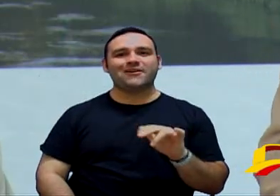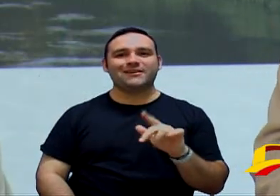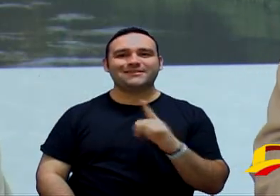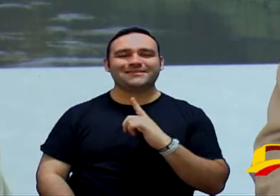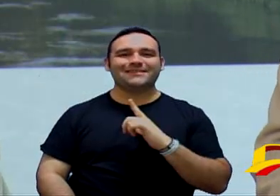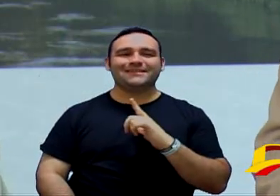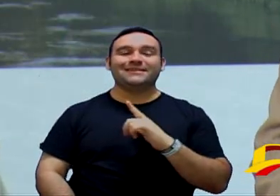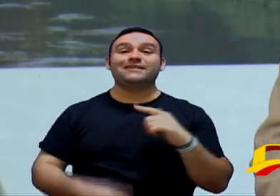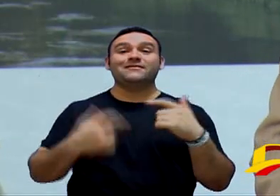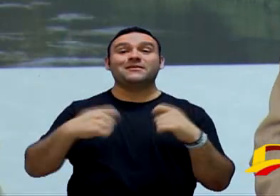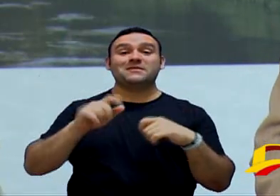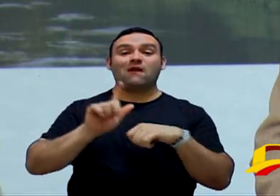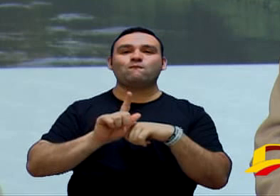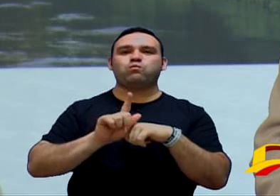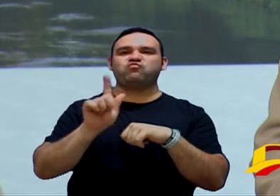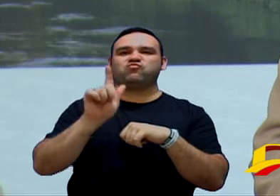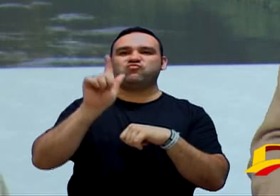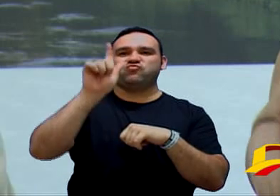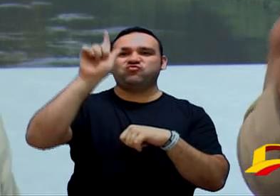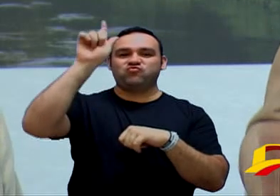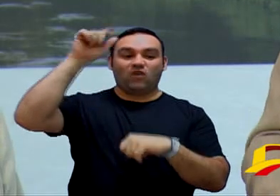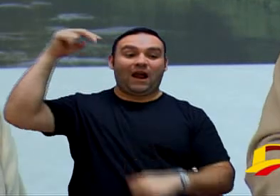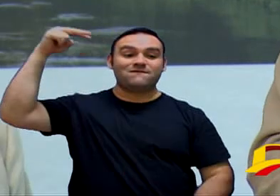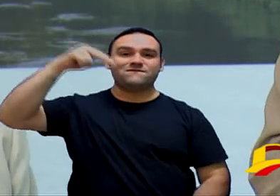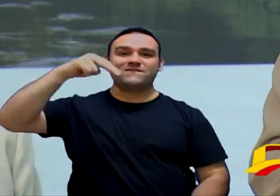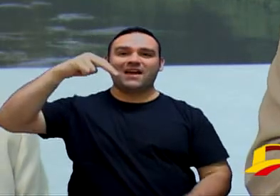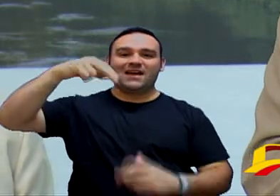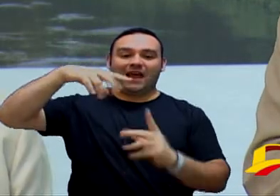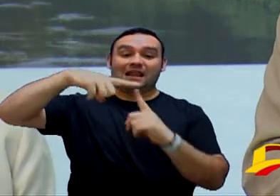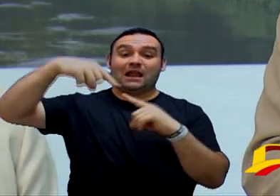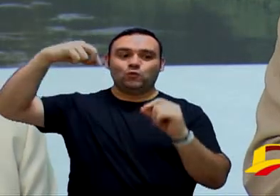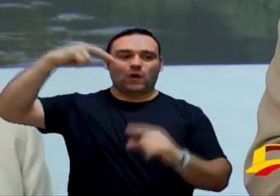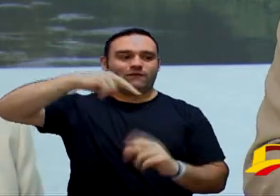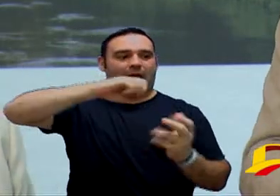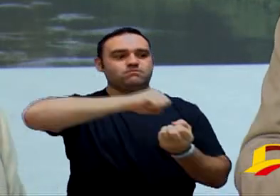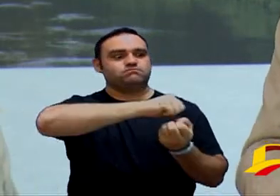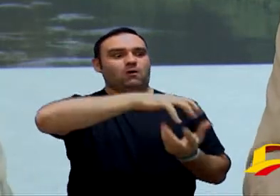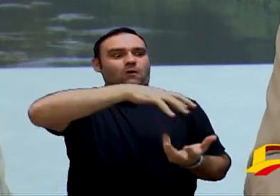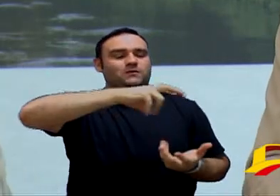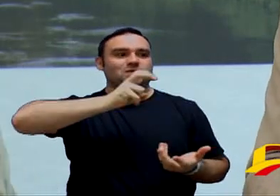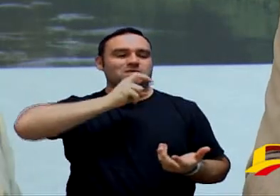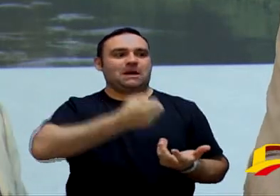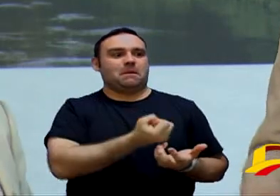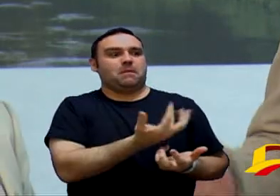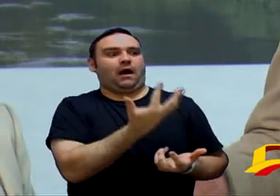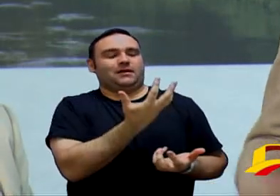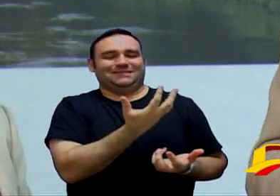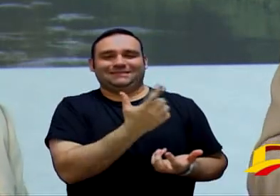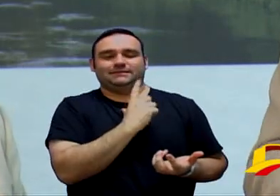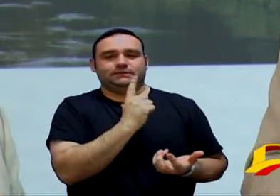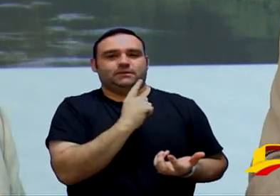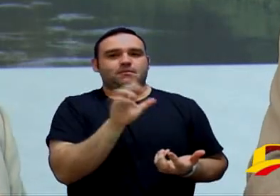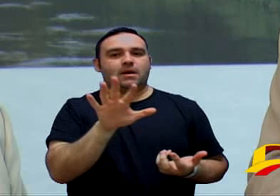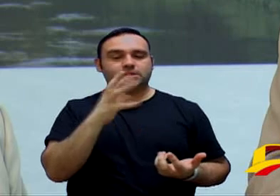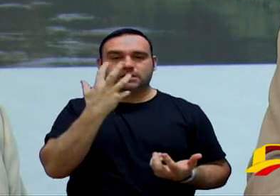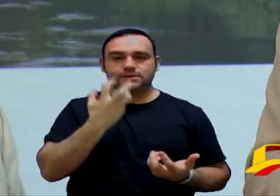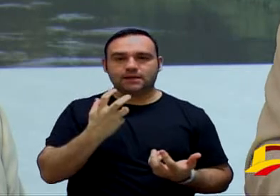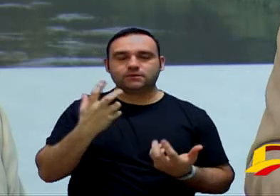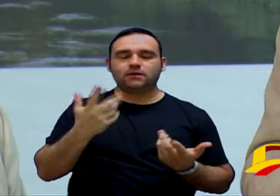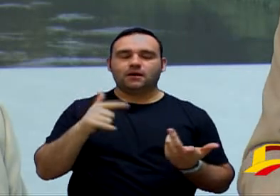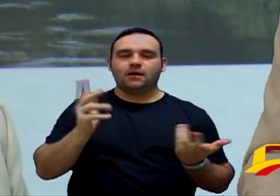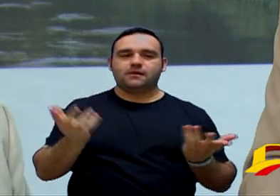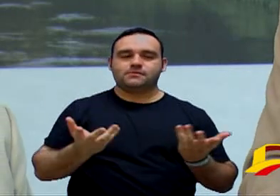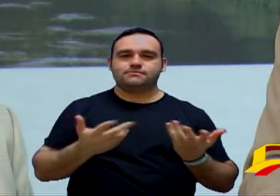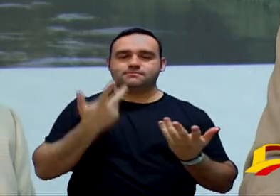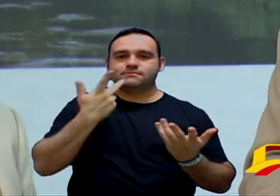vai ter que ter um foguete daí né vereadora pra gente ver do espaço a gente brinca às vezes mas é sério a iluminação pública